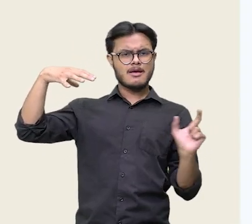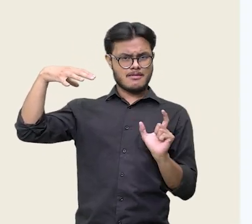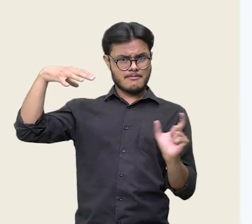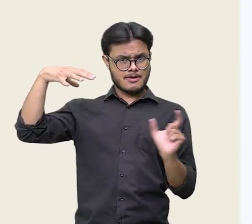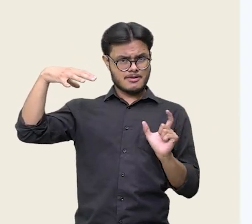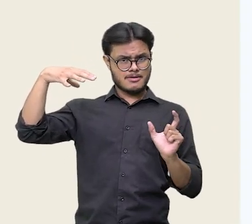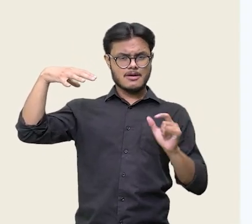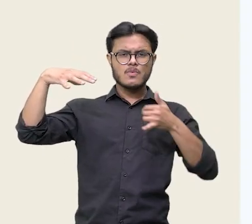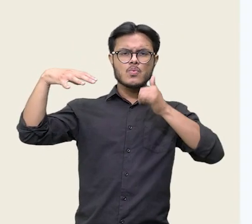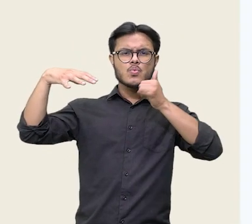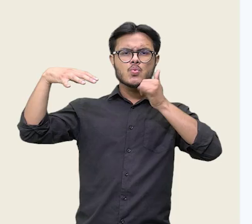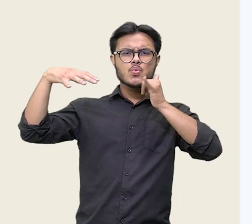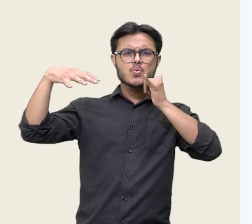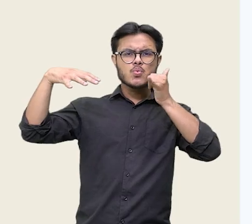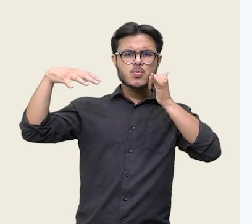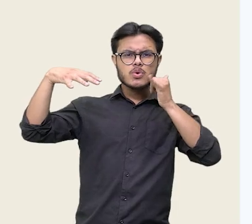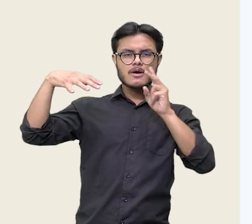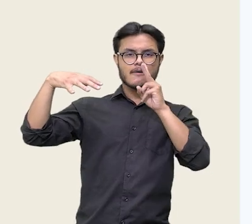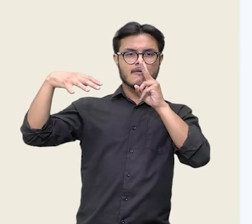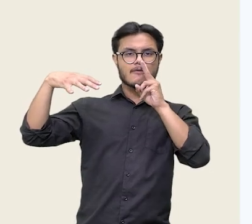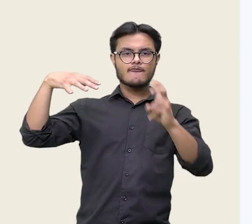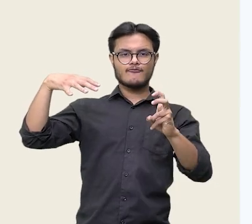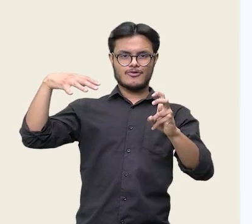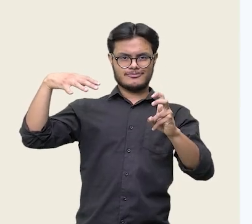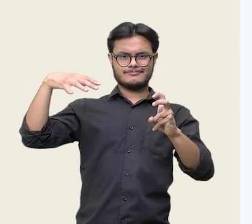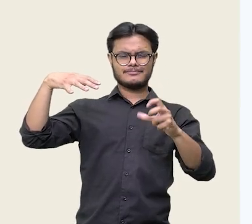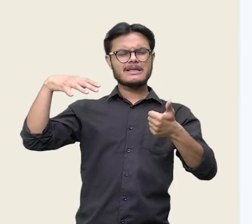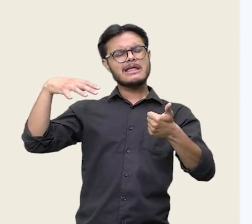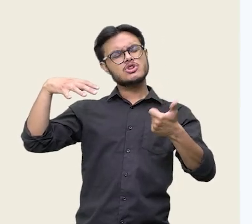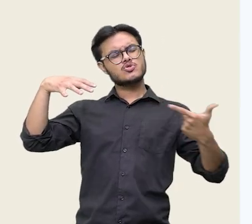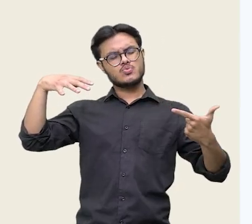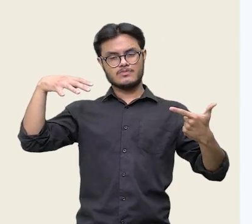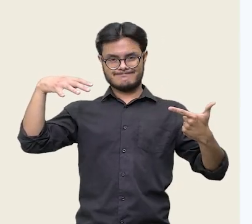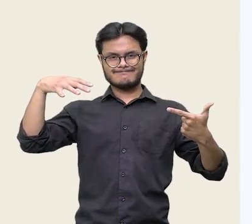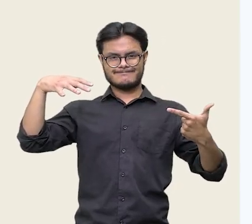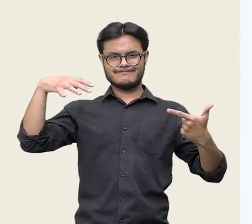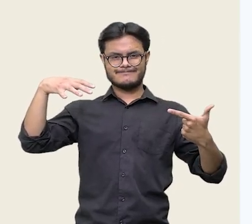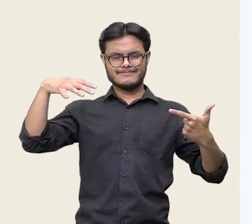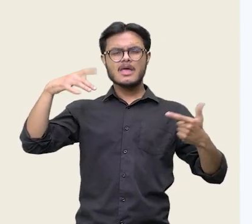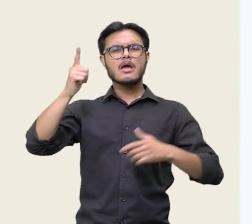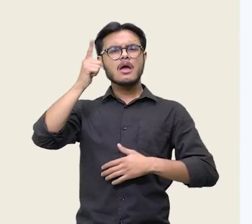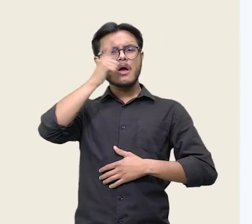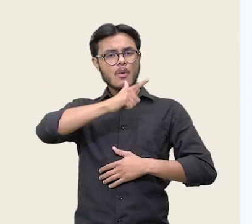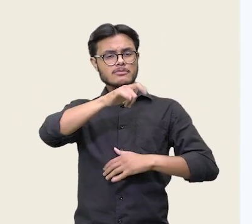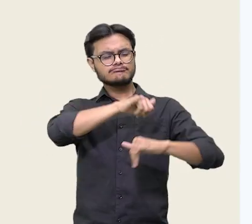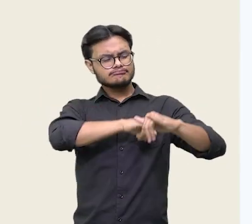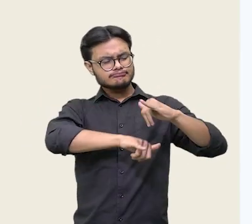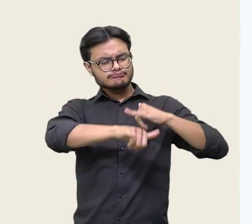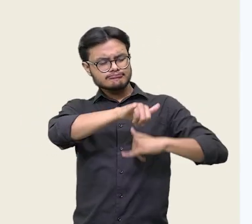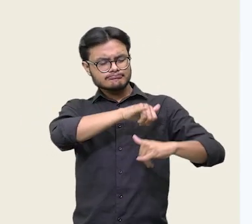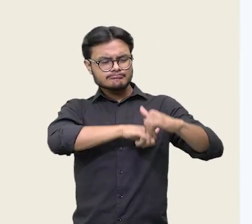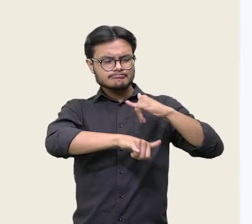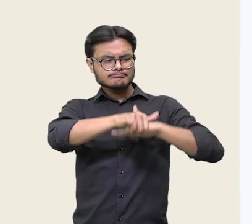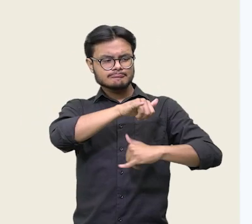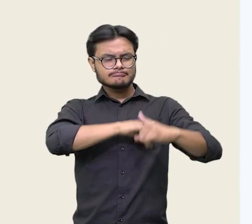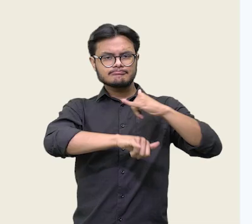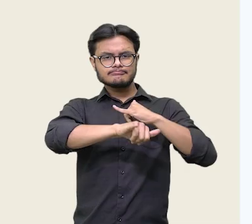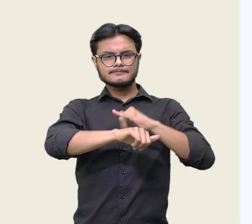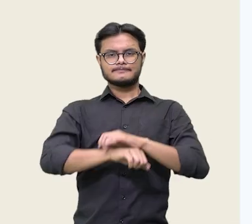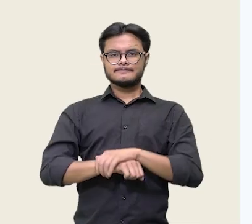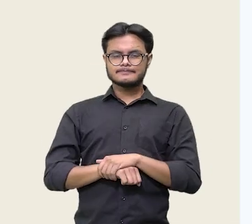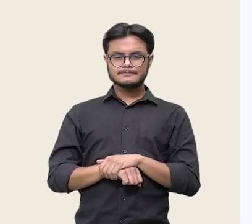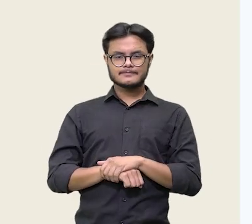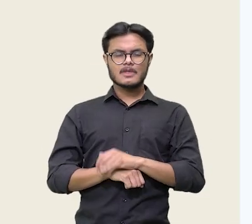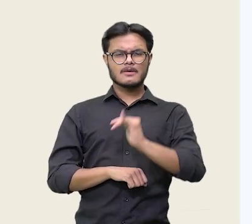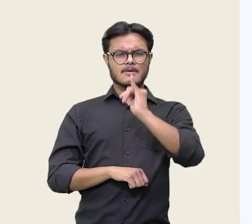bateria vai fornecer justamente a tensão elétrica que nós chamamos de 12 volts, permitindo a existência de corrente elétrica. Nós temos uma